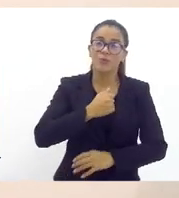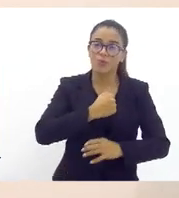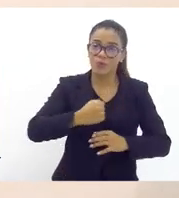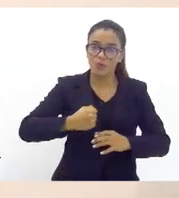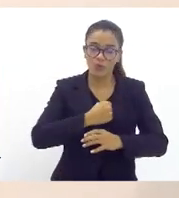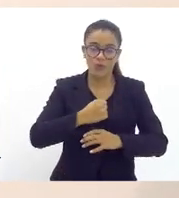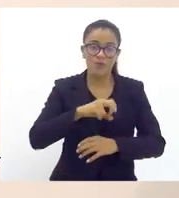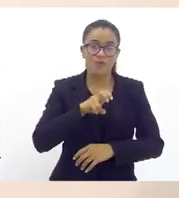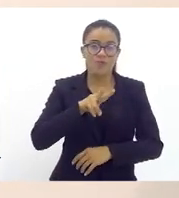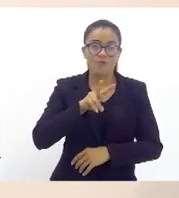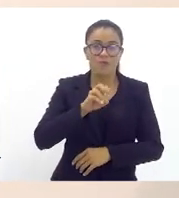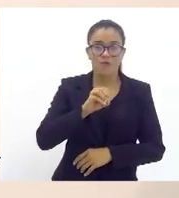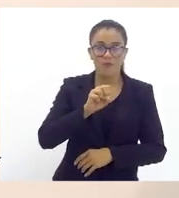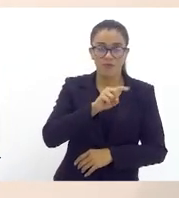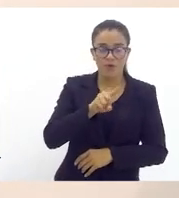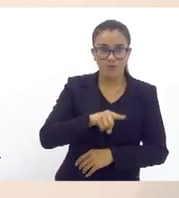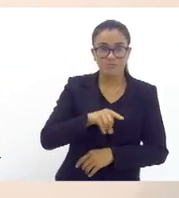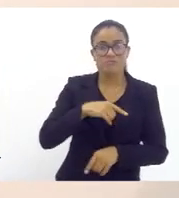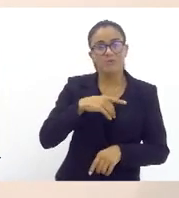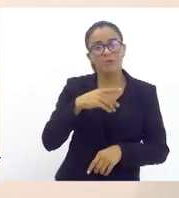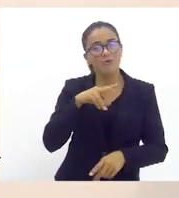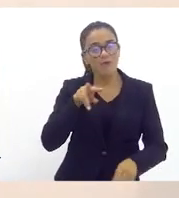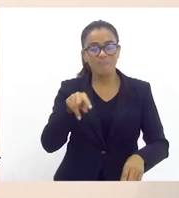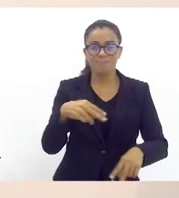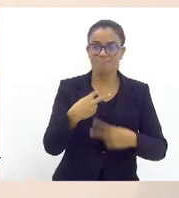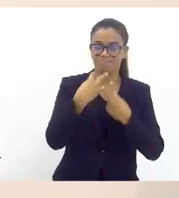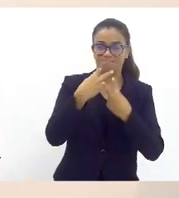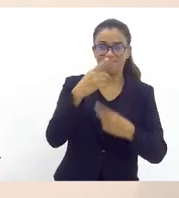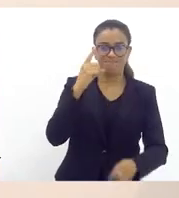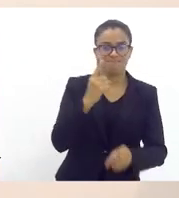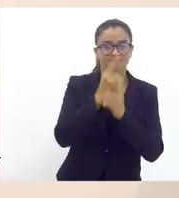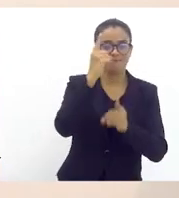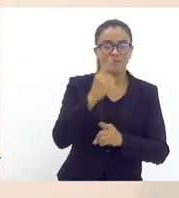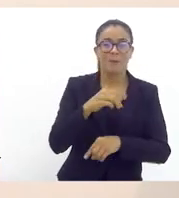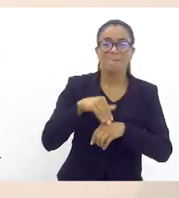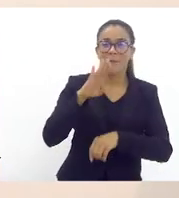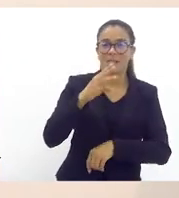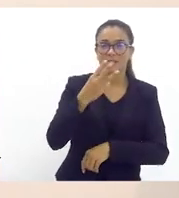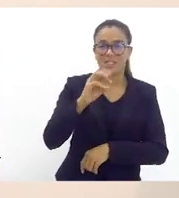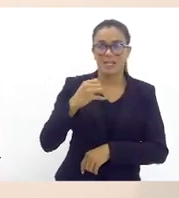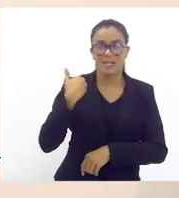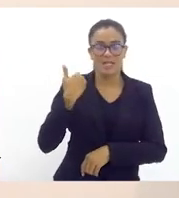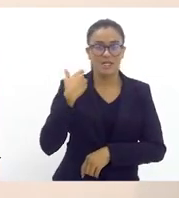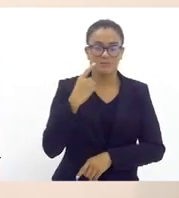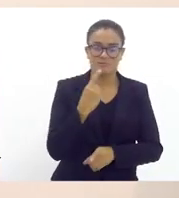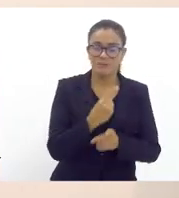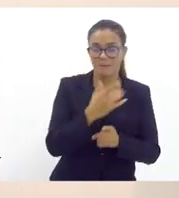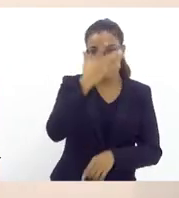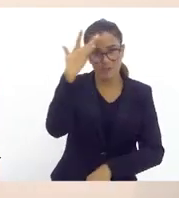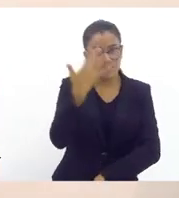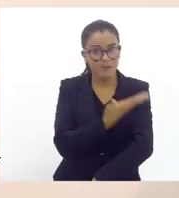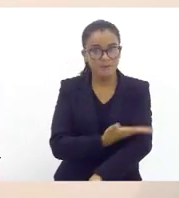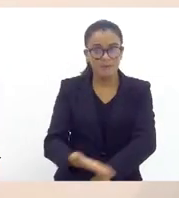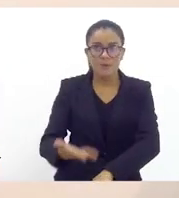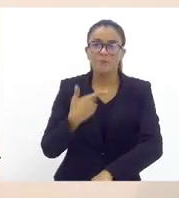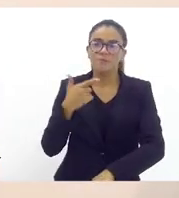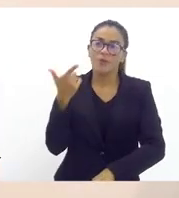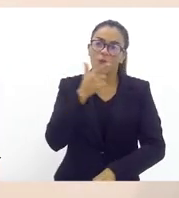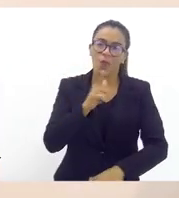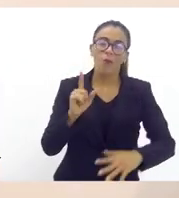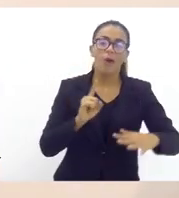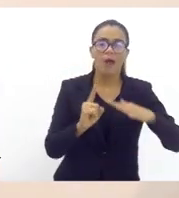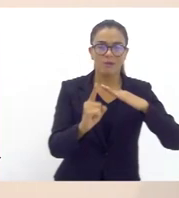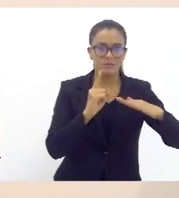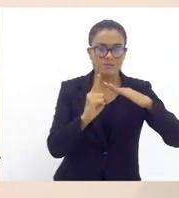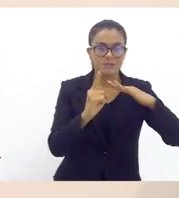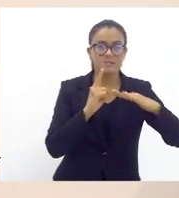pandemia. Por conta de ter me entendido trans um pouco mais velho, após os 30 anos, e de ser uma pessoa branca, acessei alguns direitos,